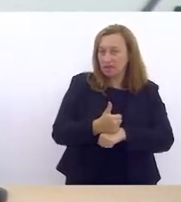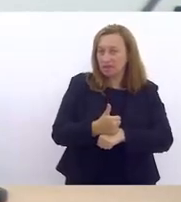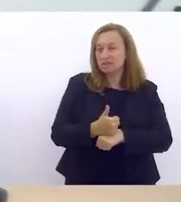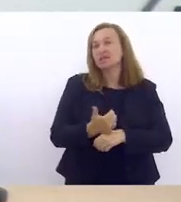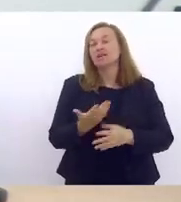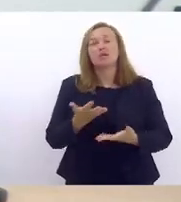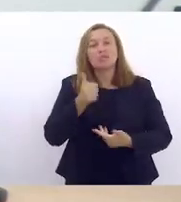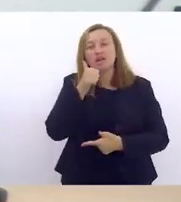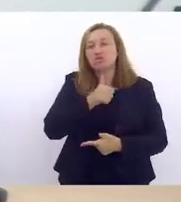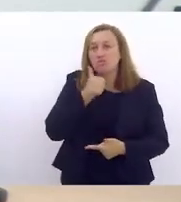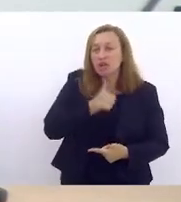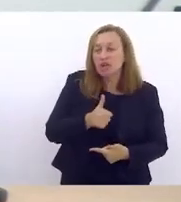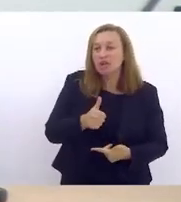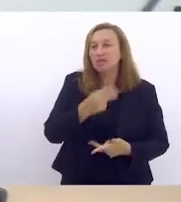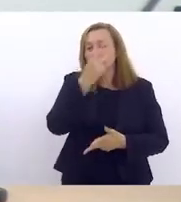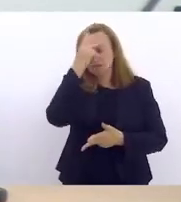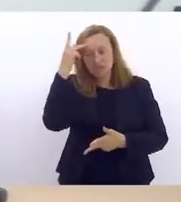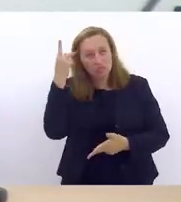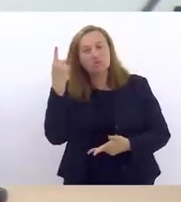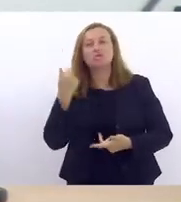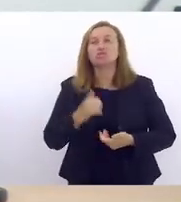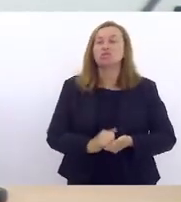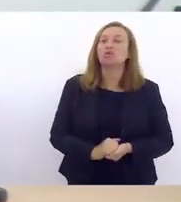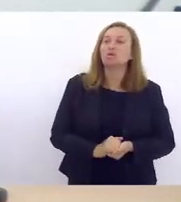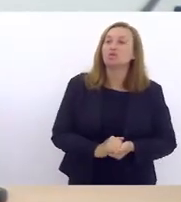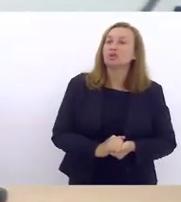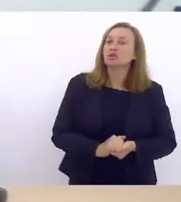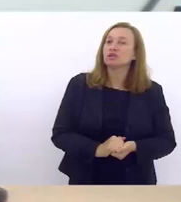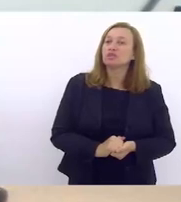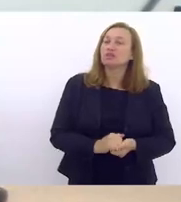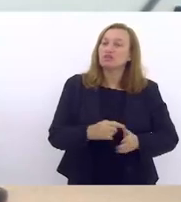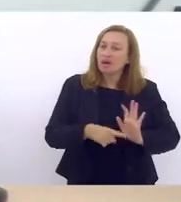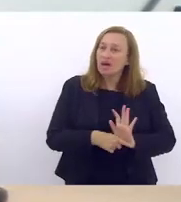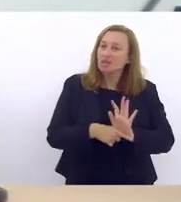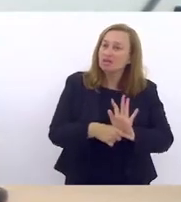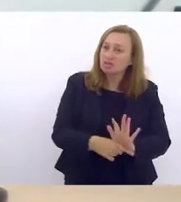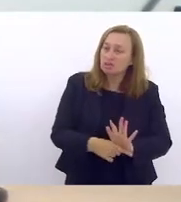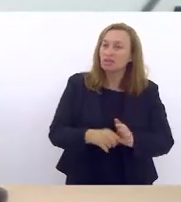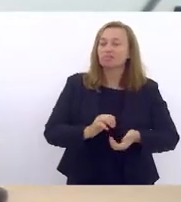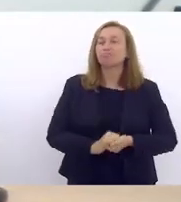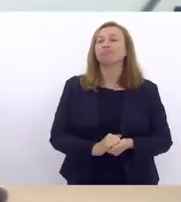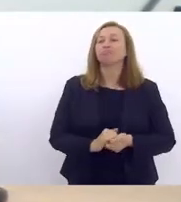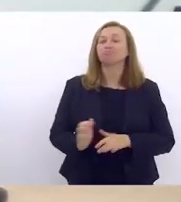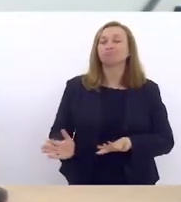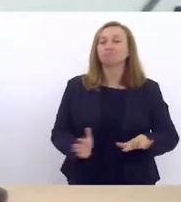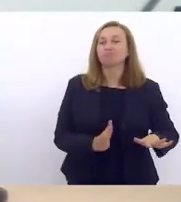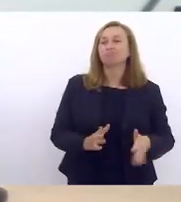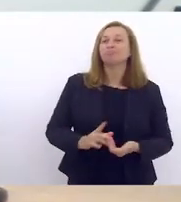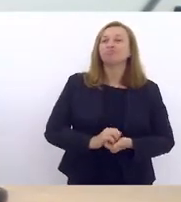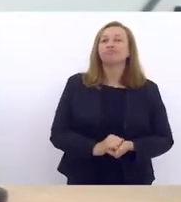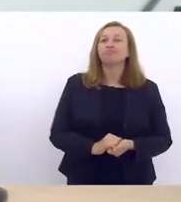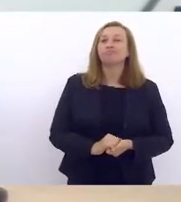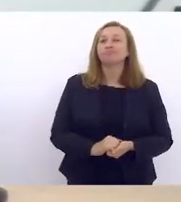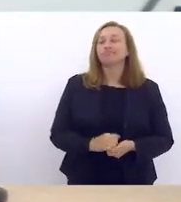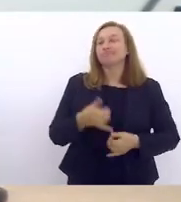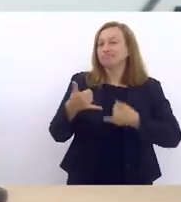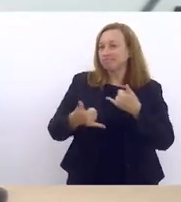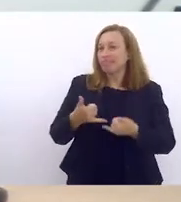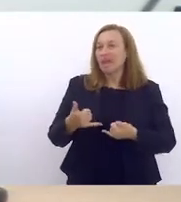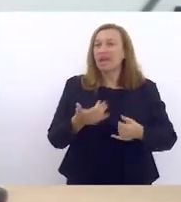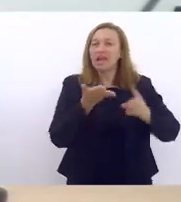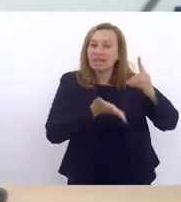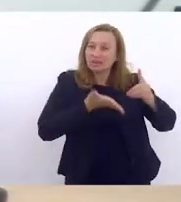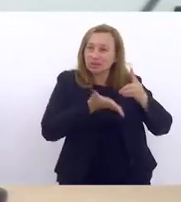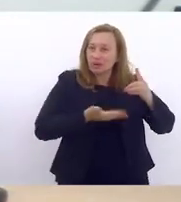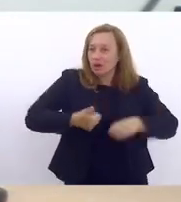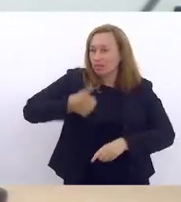mulheres, pelas pessoas que gestam, que também vão se beneficiar com essa regulamentação. A gente costuma brincar que a doula é a